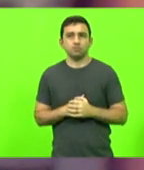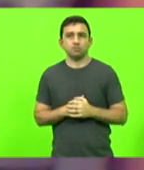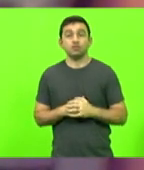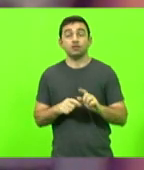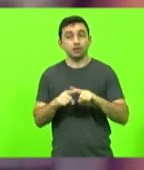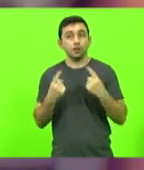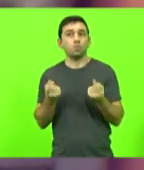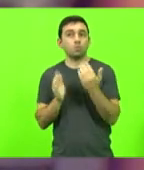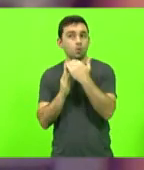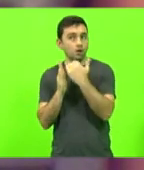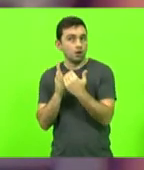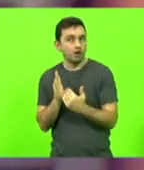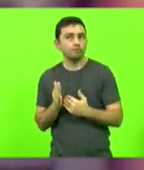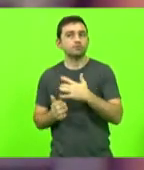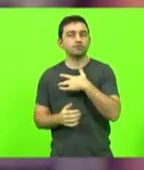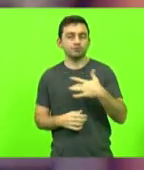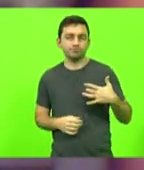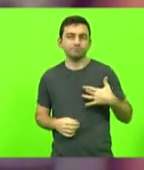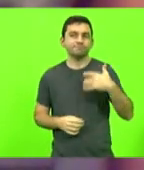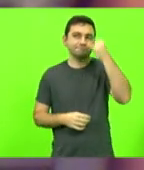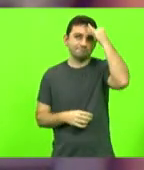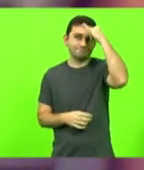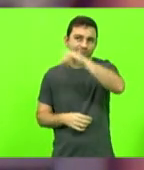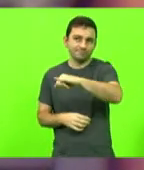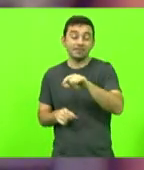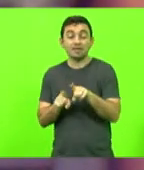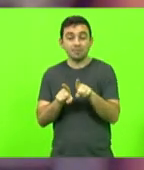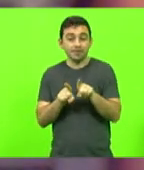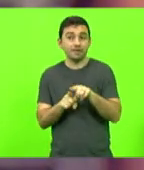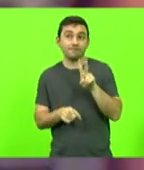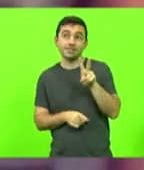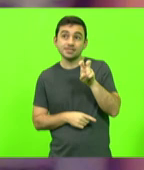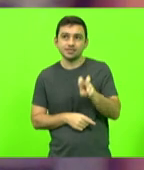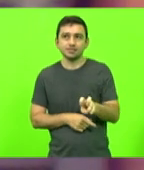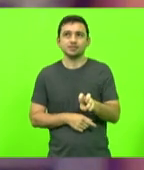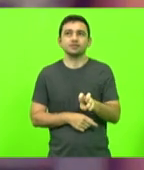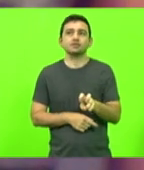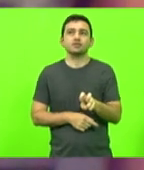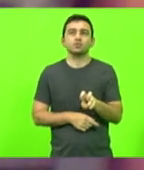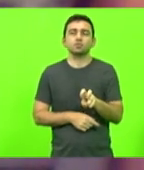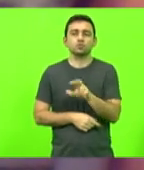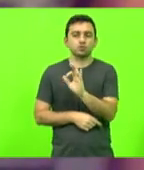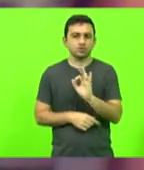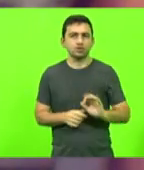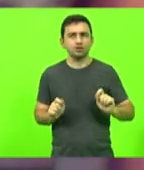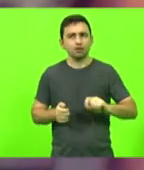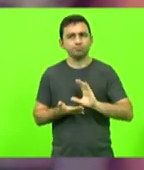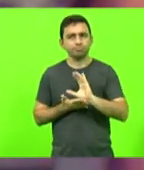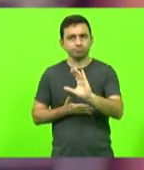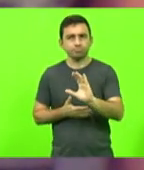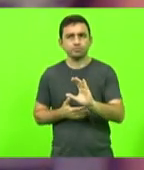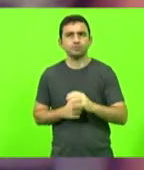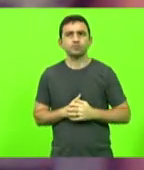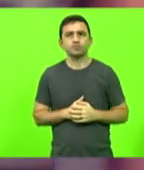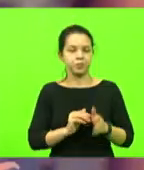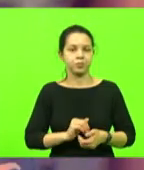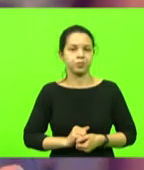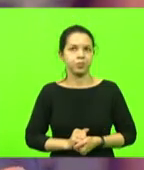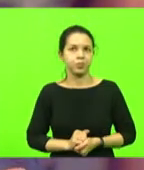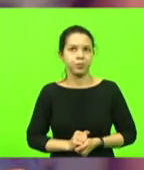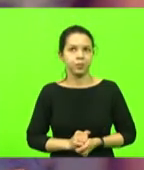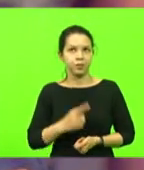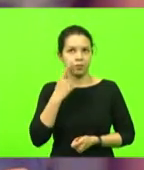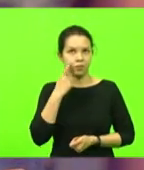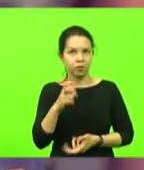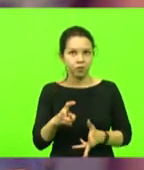mista, deputada Luciane Carminati, fez um balanço das atividades do colegiado e apontou a proatividade do parlamento catarinense para debater o tema.